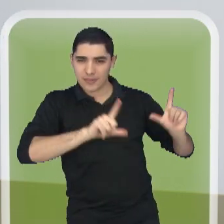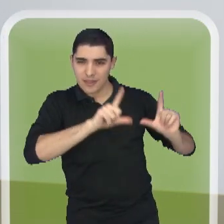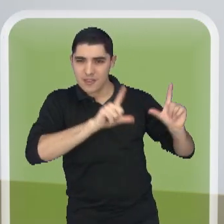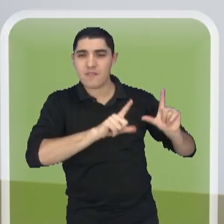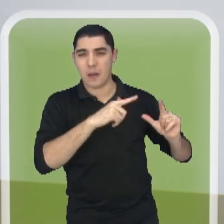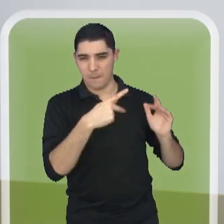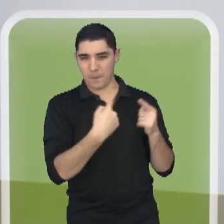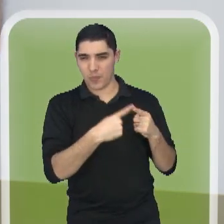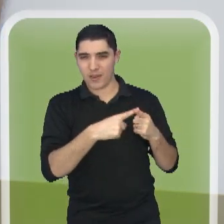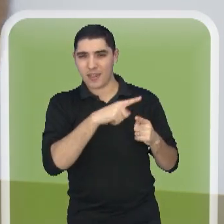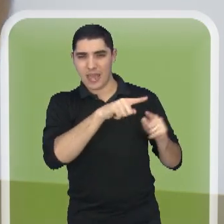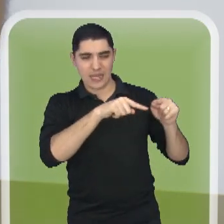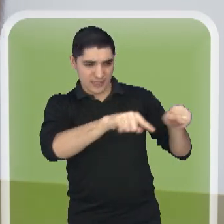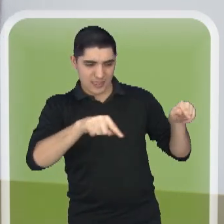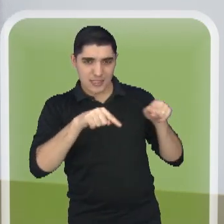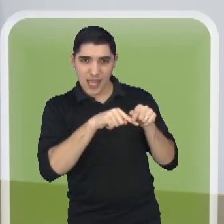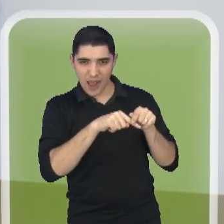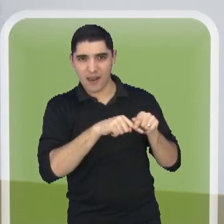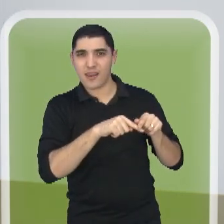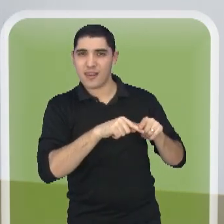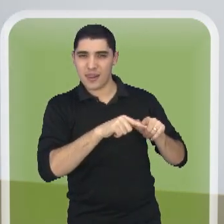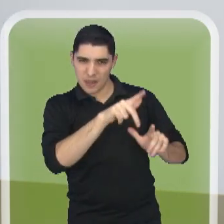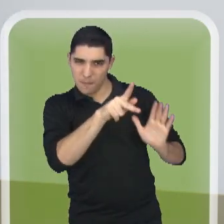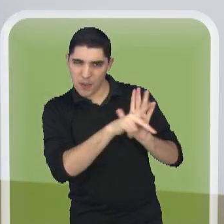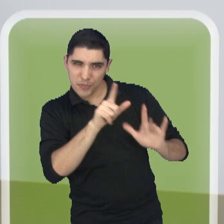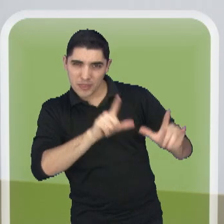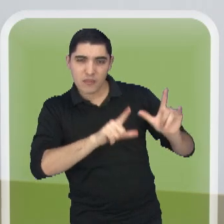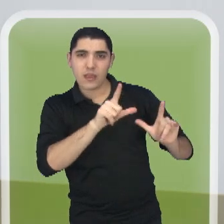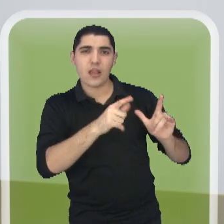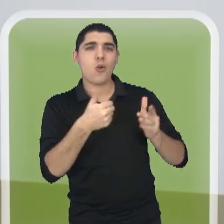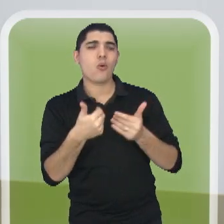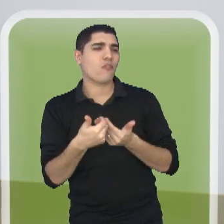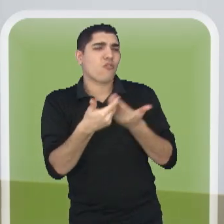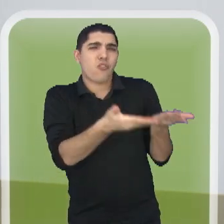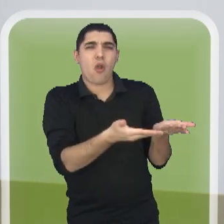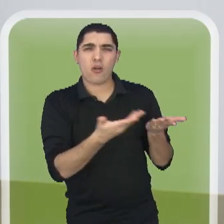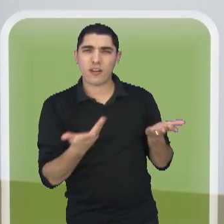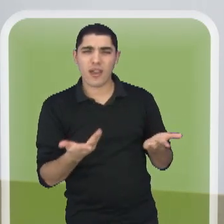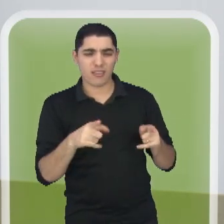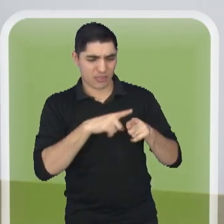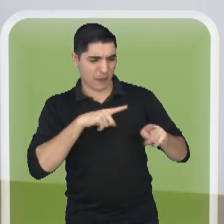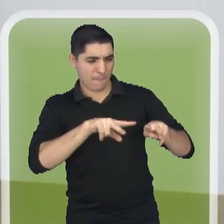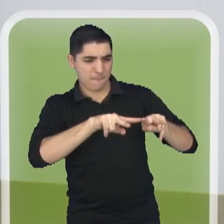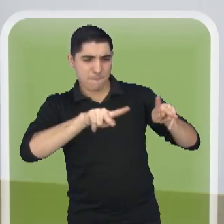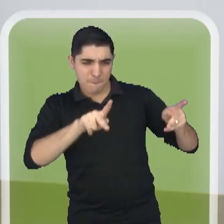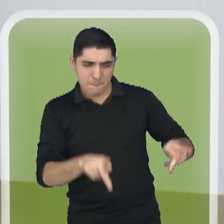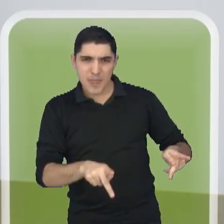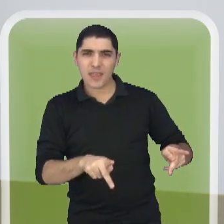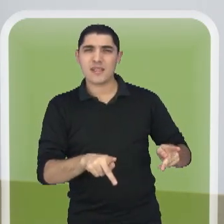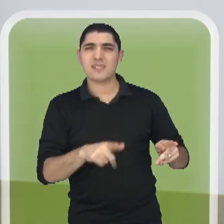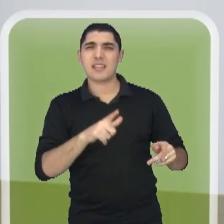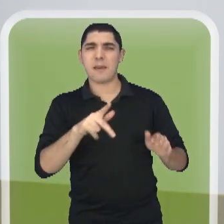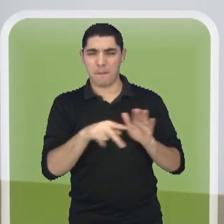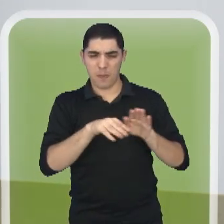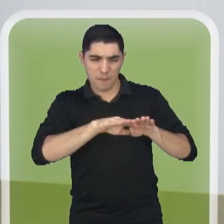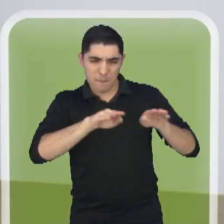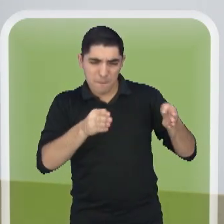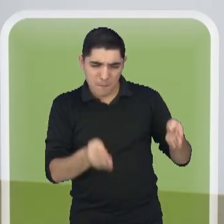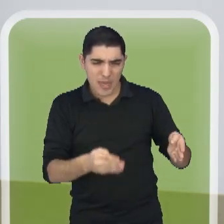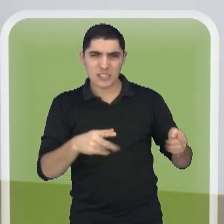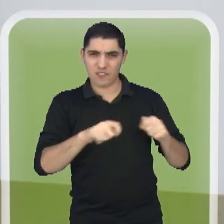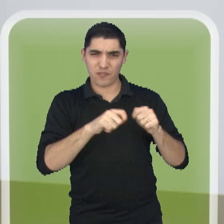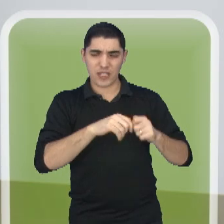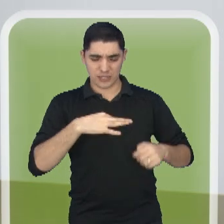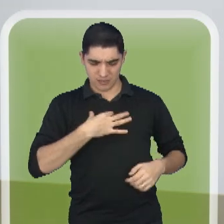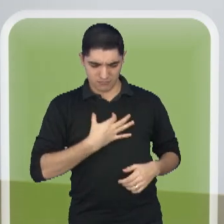cabines de imprensa elas ficam do lado oposto dos vestiários. E aí colocaram uma mesa de credenciamento do lado dos vestiários, né? E a gente teve